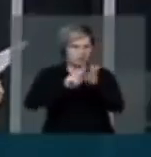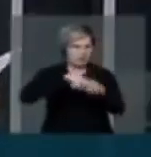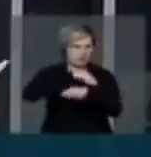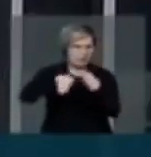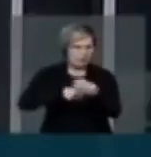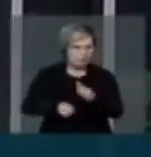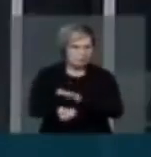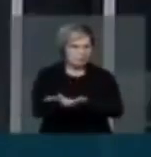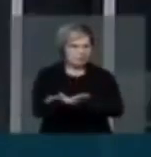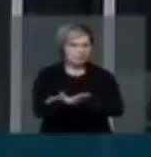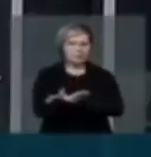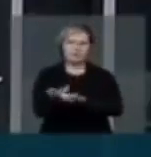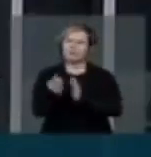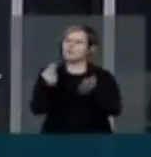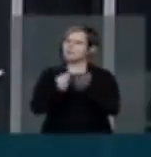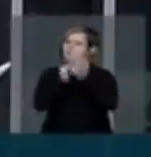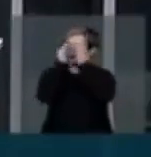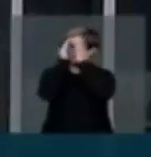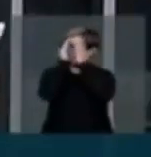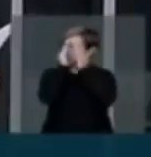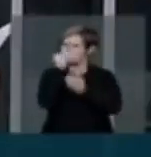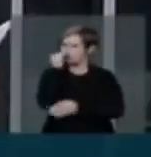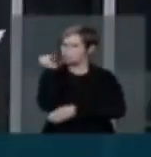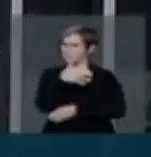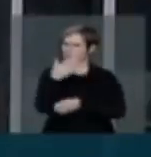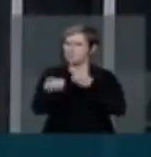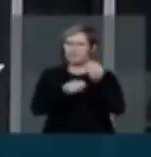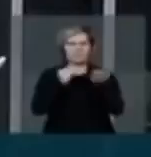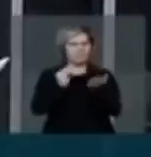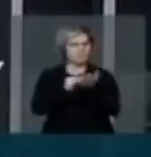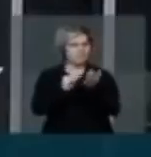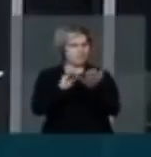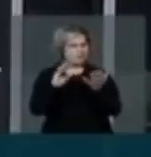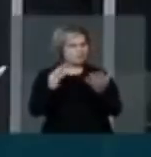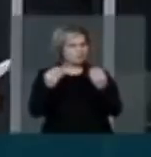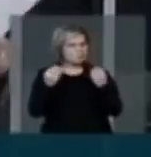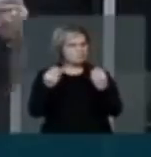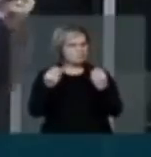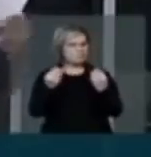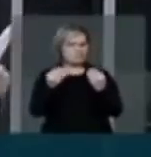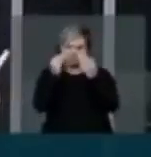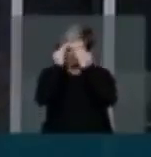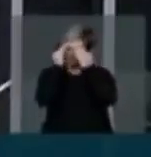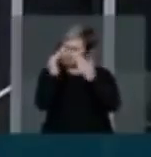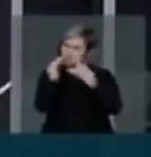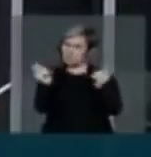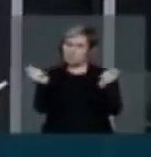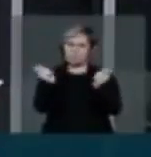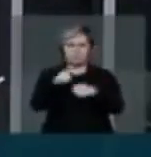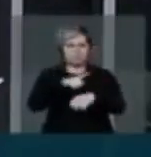um desrespeito. Isso é uma falta de consideração. Ele deveria ter, pelo menos, o